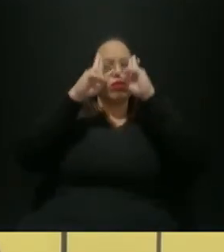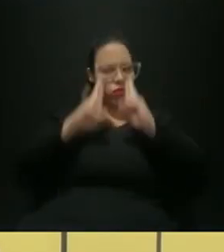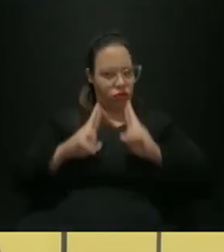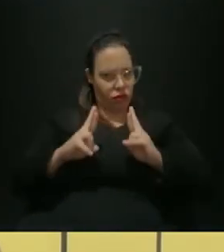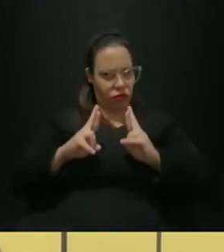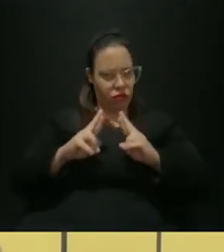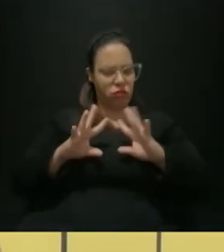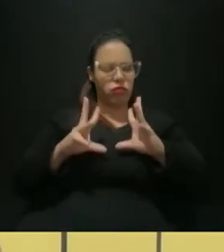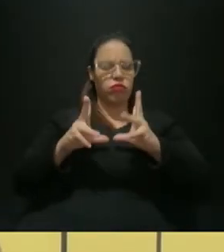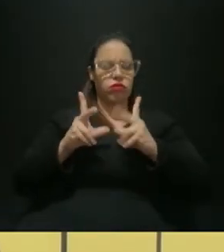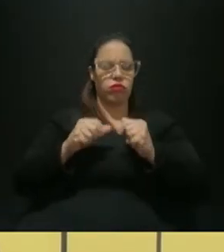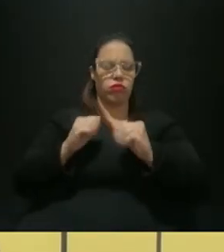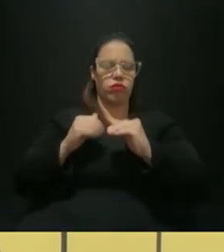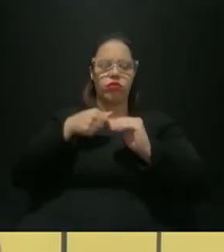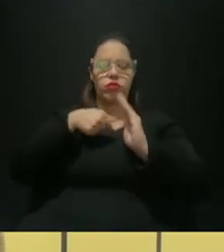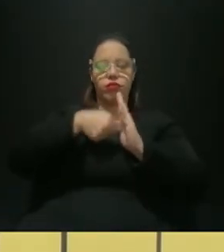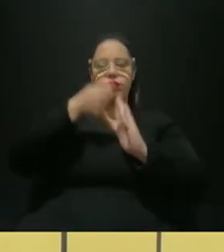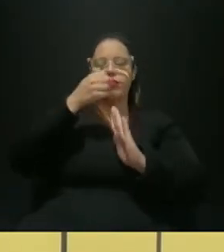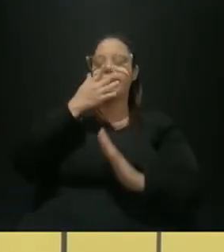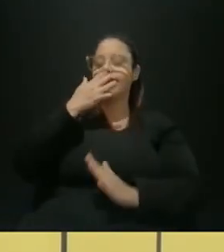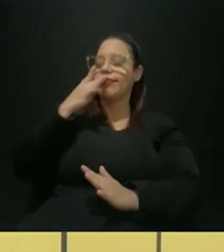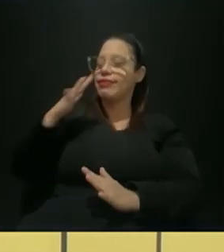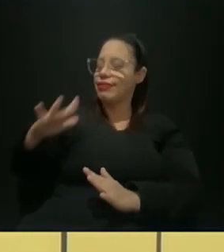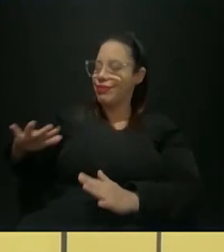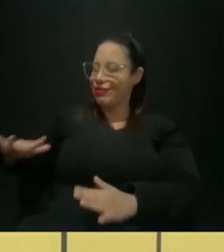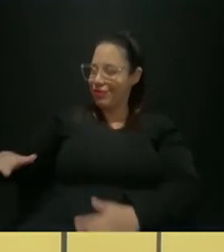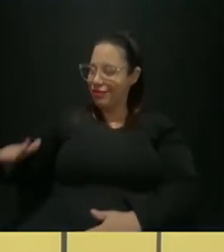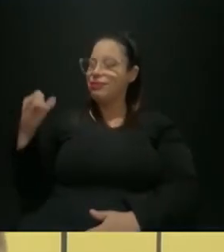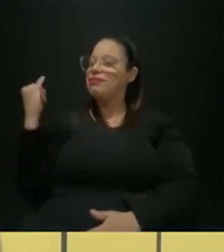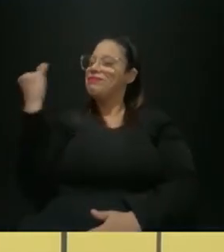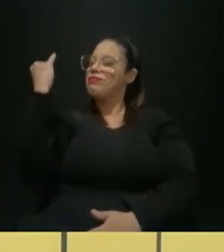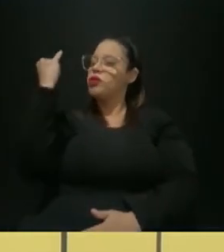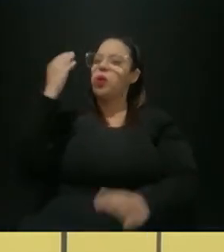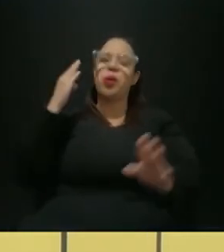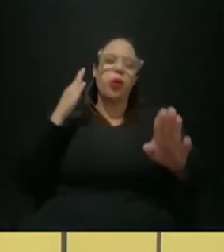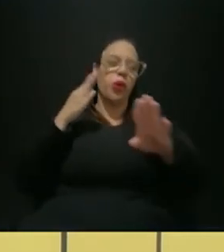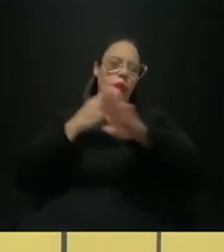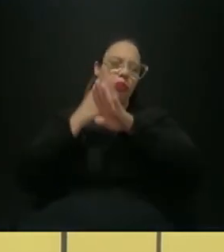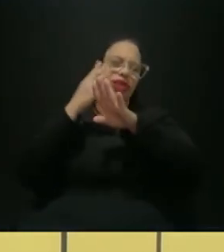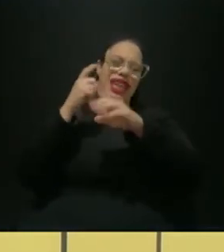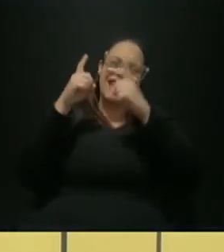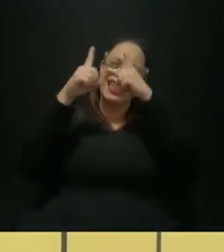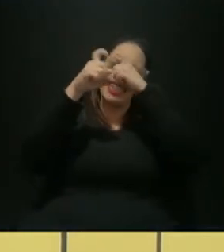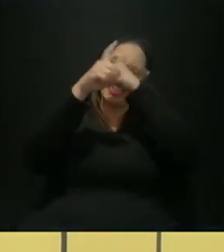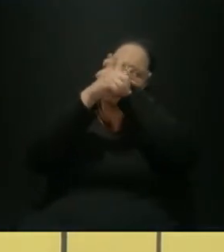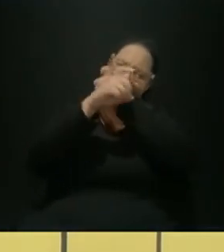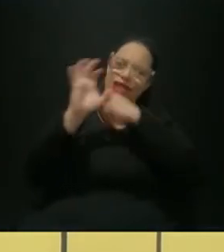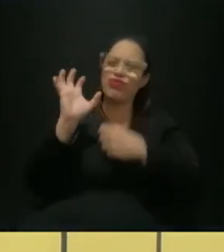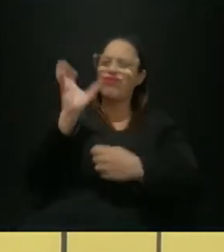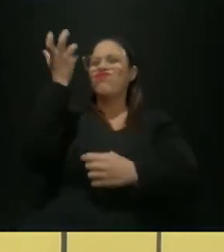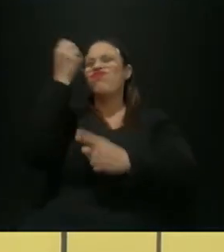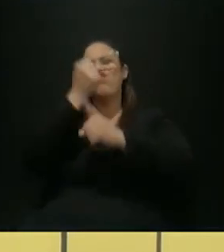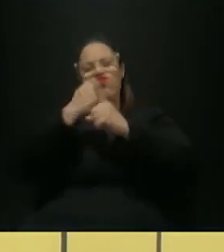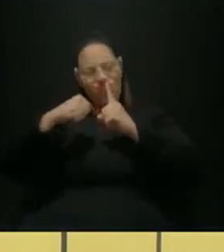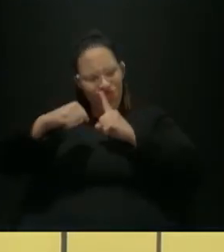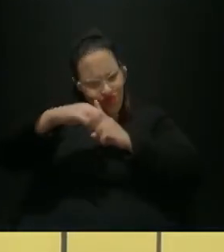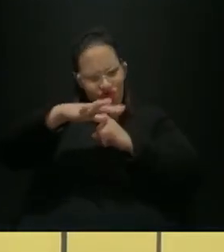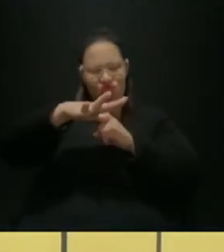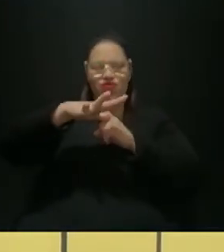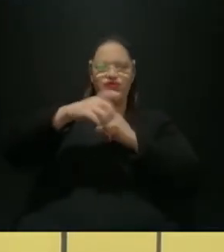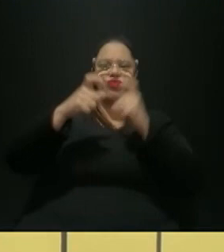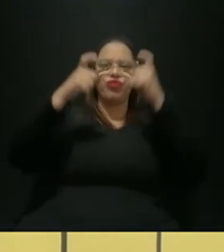primeira infância importante, mesmo que enfrente algumas dificuldades que acontecem na sociedade, e vai ser um ser humano com muito